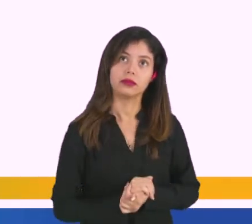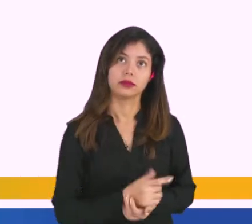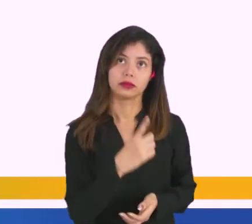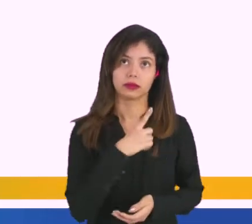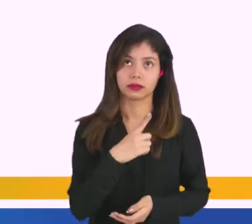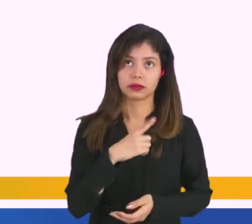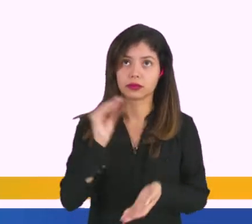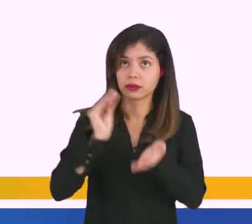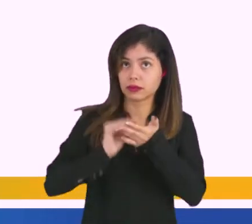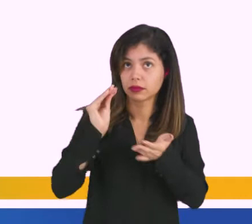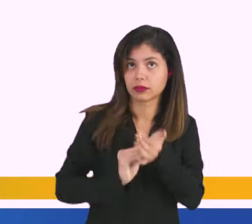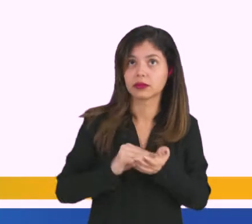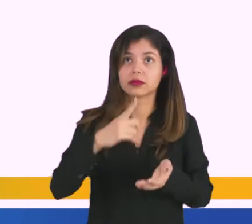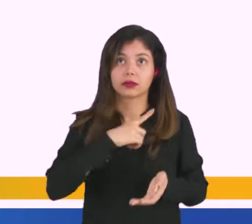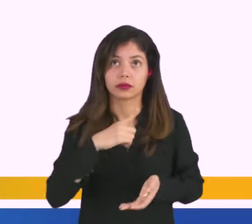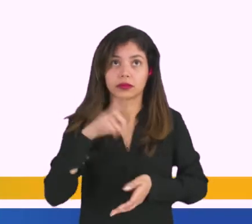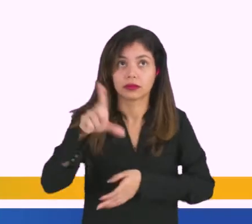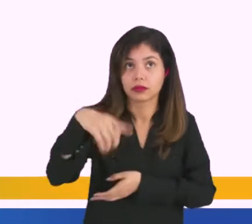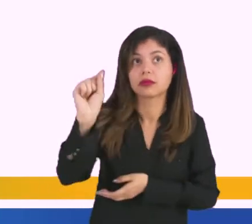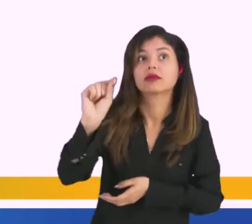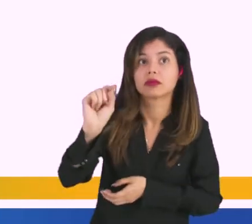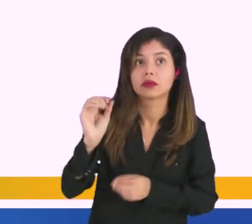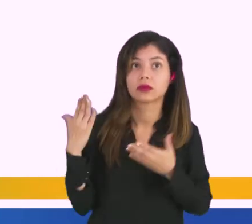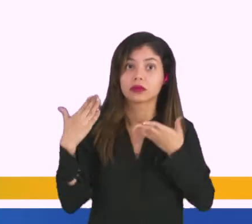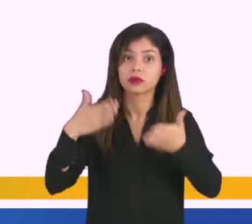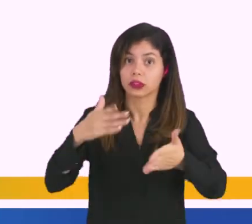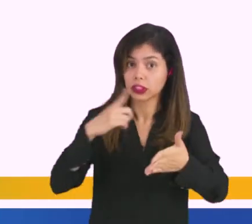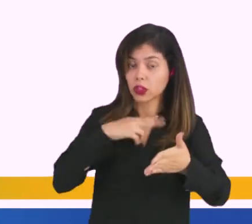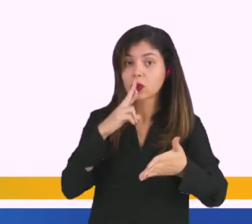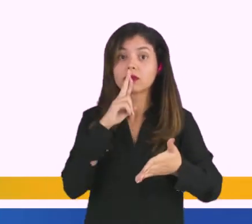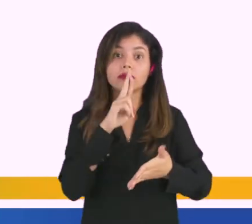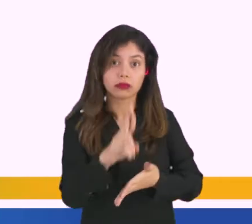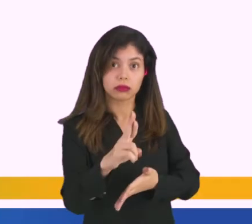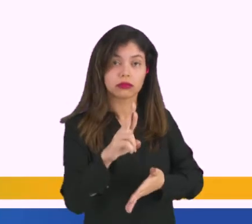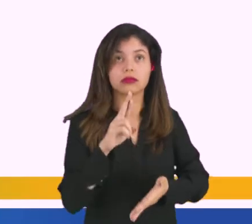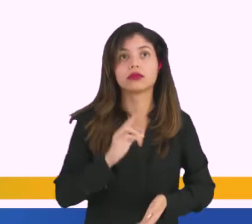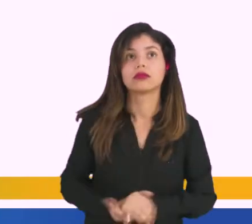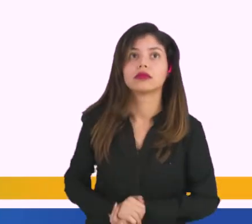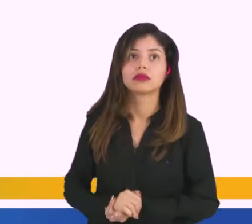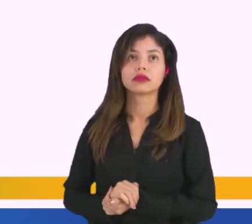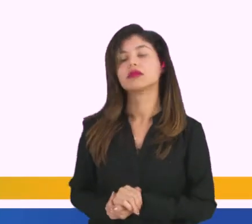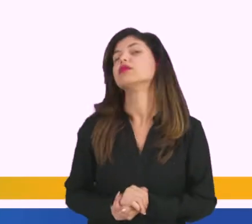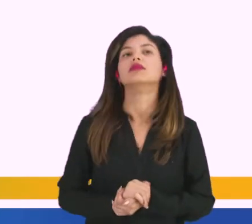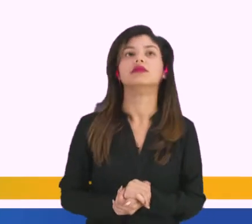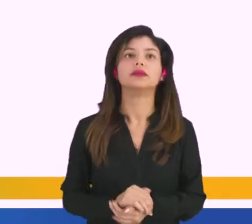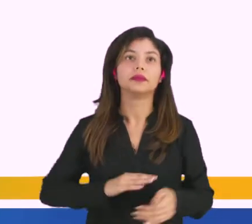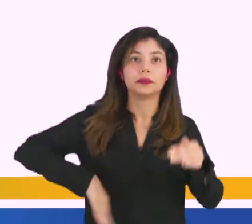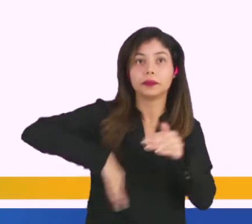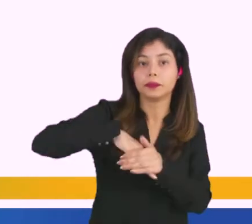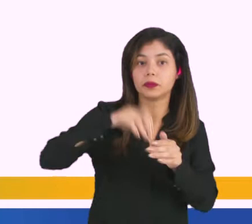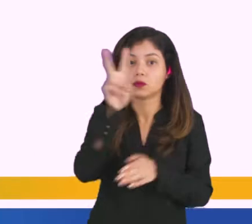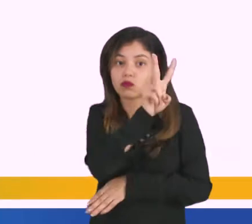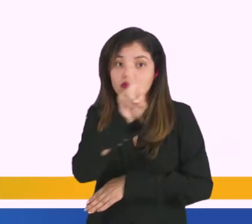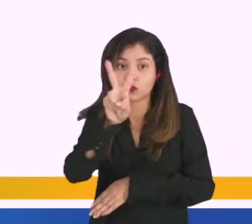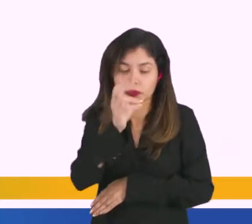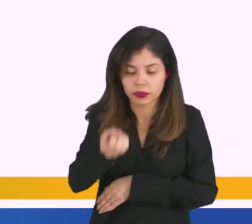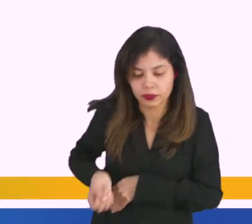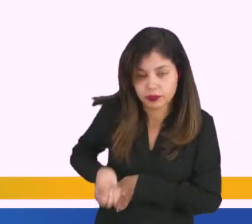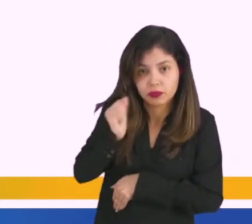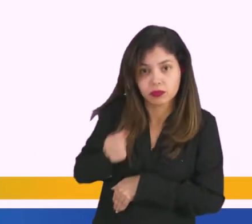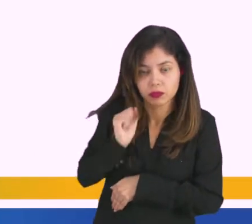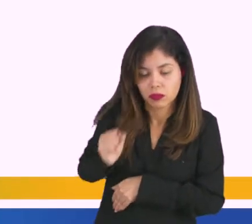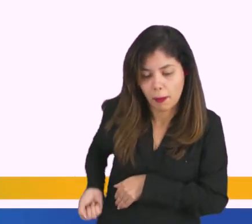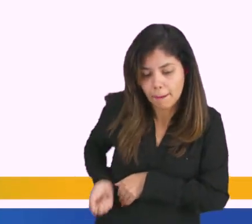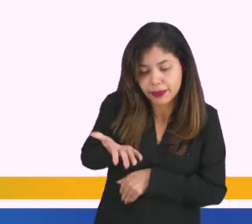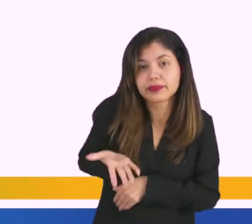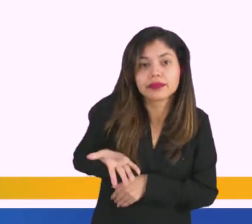possibilidades de um fato ocorrer e as chances de se obter determinado resultado. Então, ao jogar dois dados no chão,